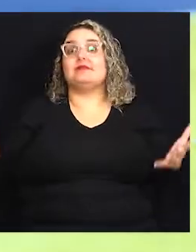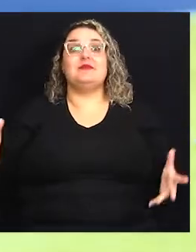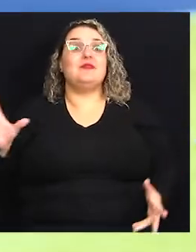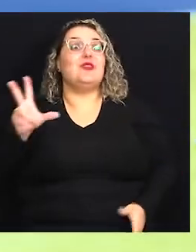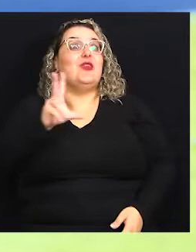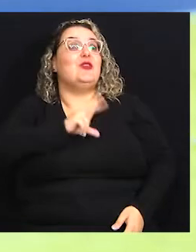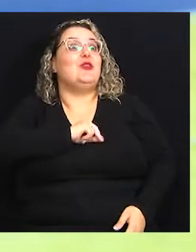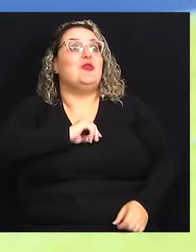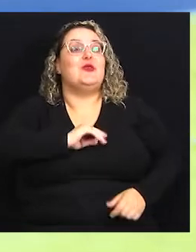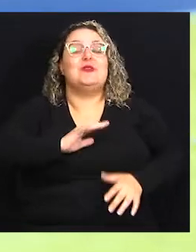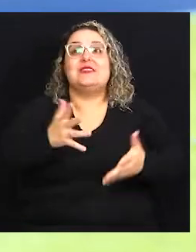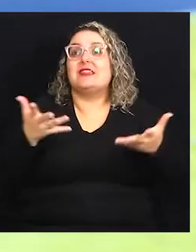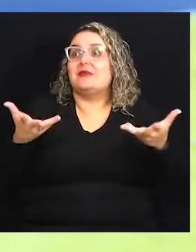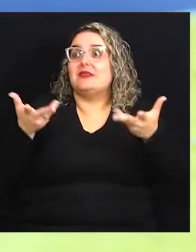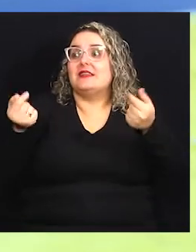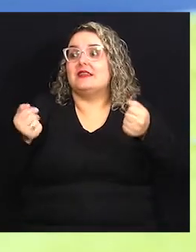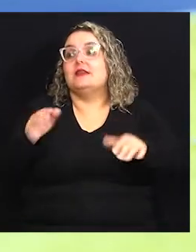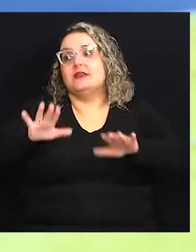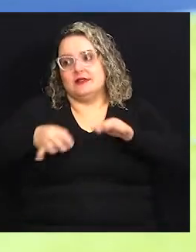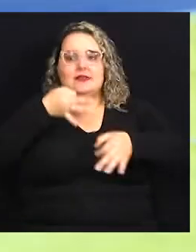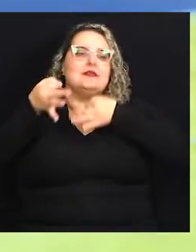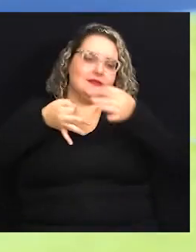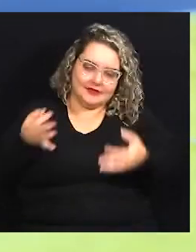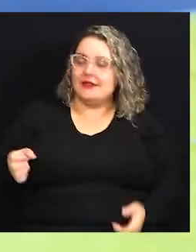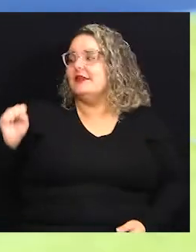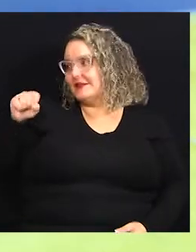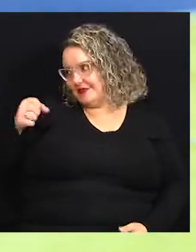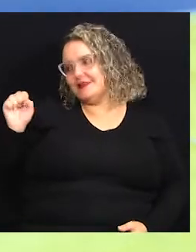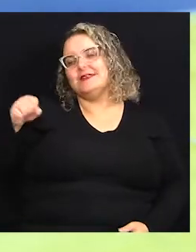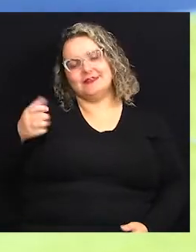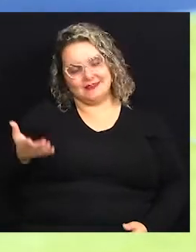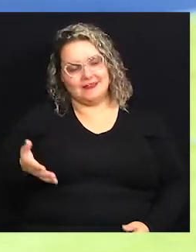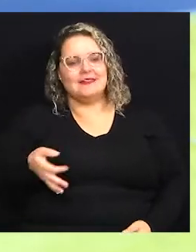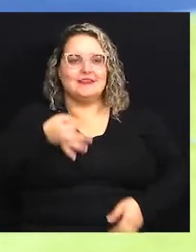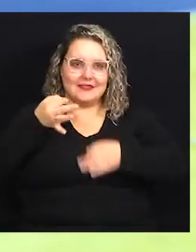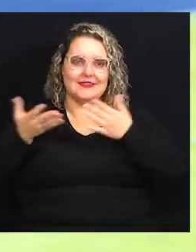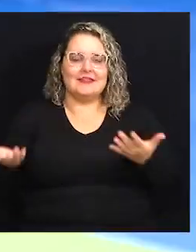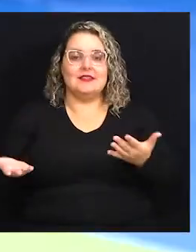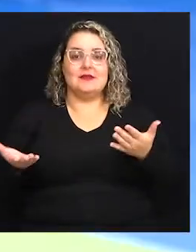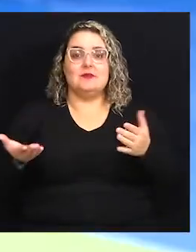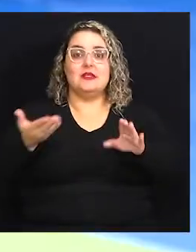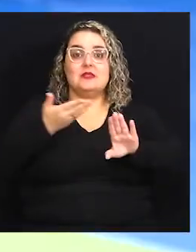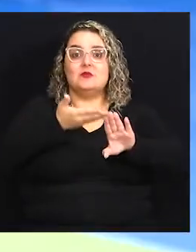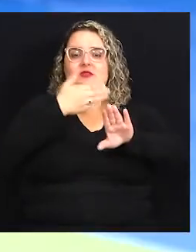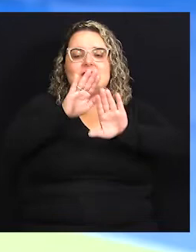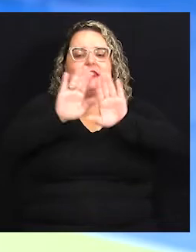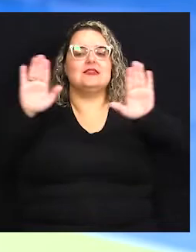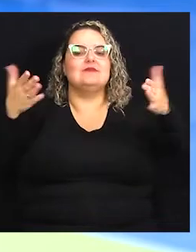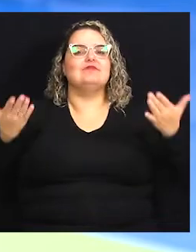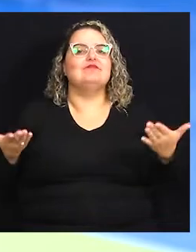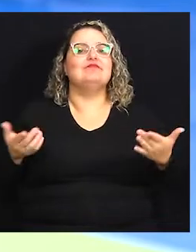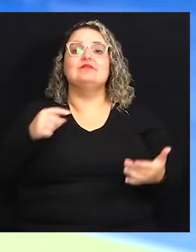acabou. Exatamente. E às vezes te criticando. Sempre. Mas